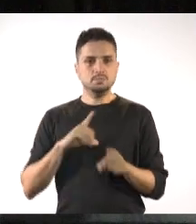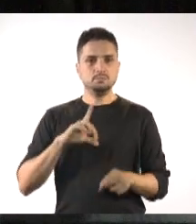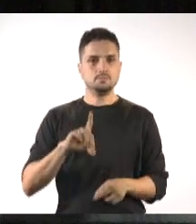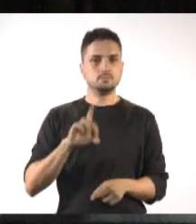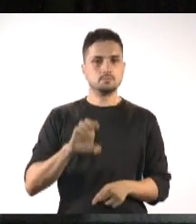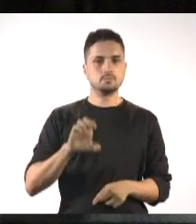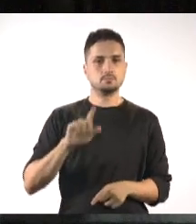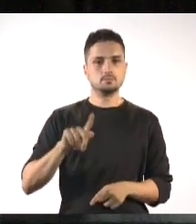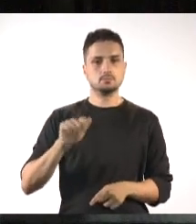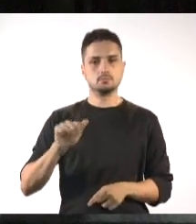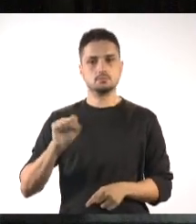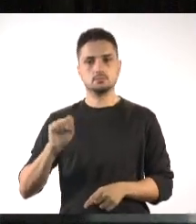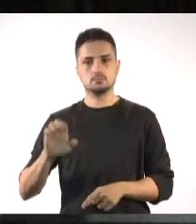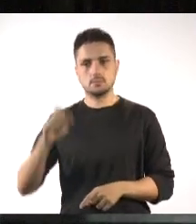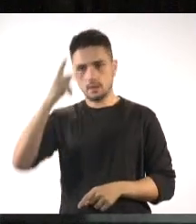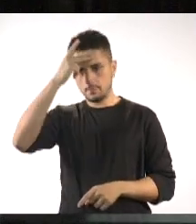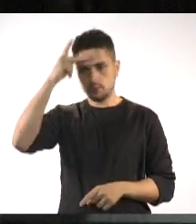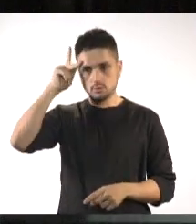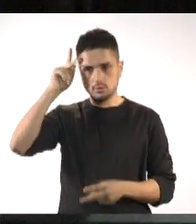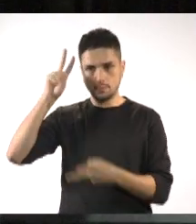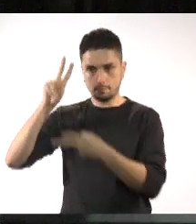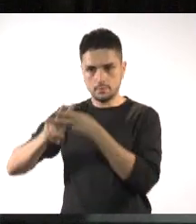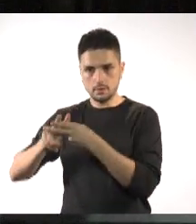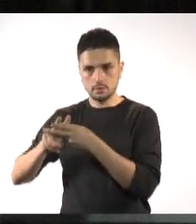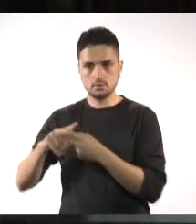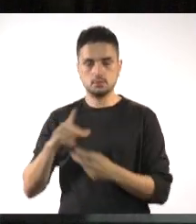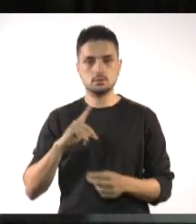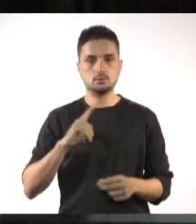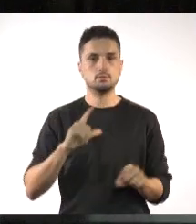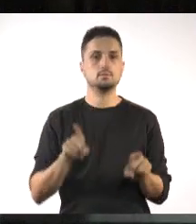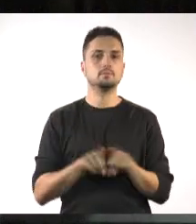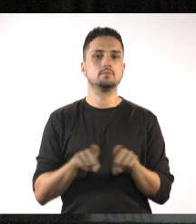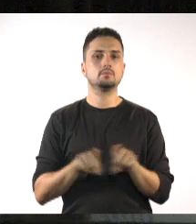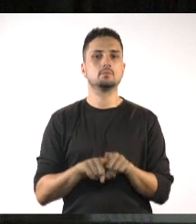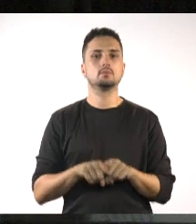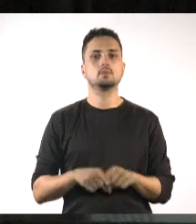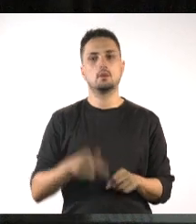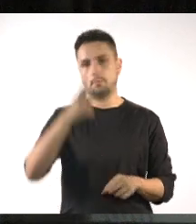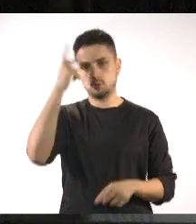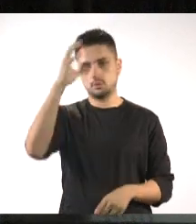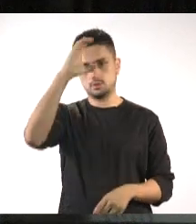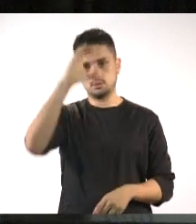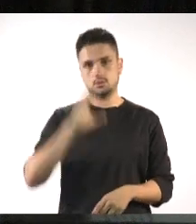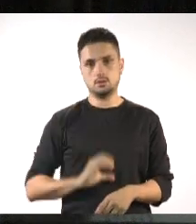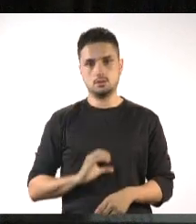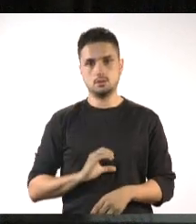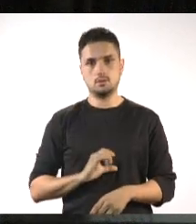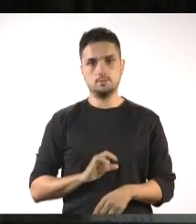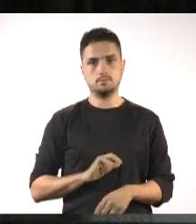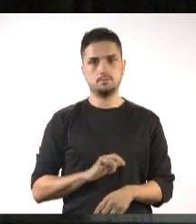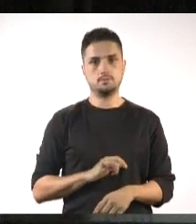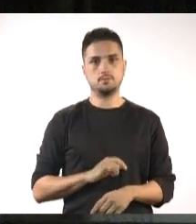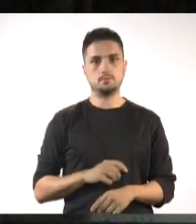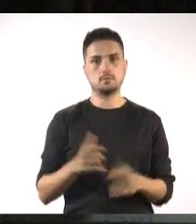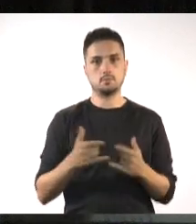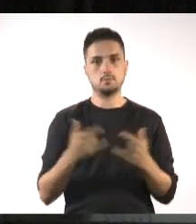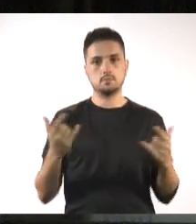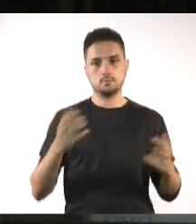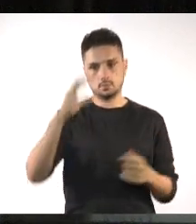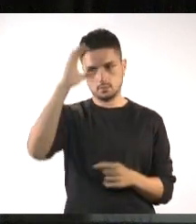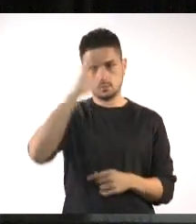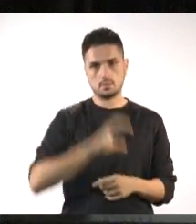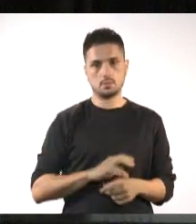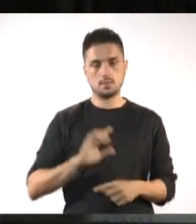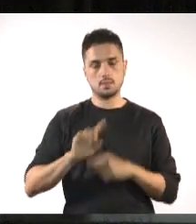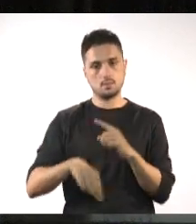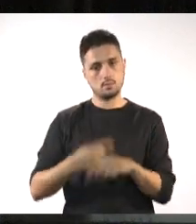privados de liberdade, e o passaporte da cidadania, que esse passaporte da cidadania, depois, daqui a pouco, vocês